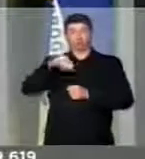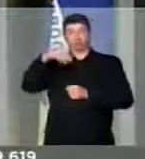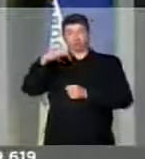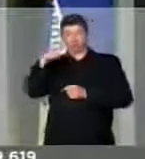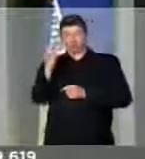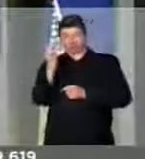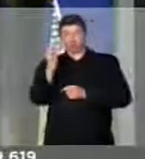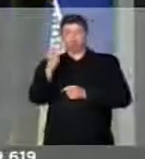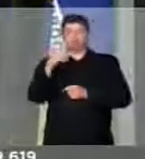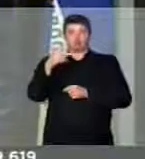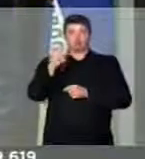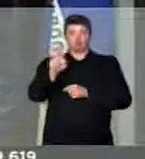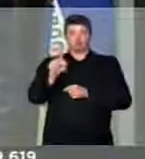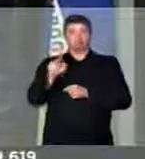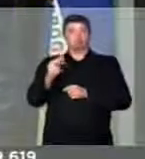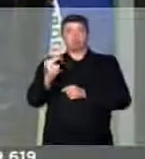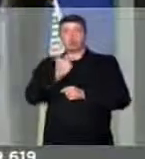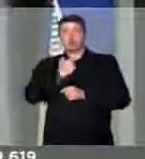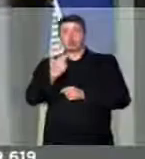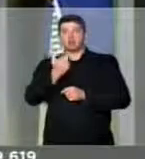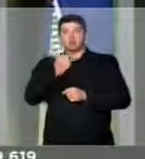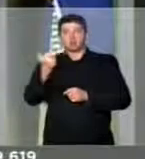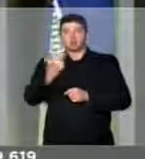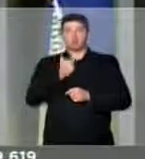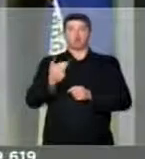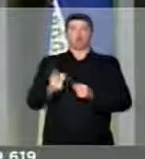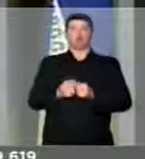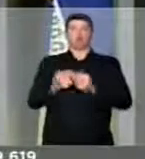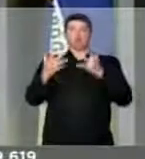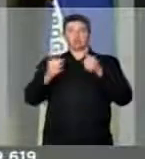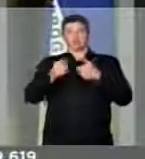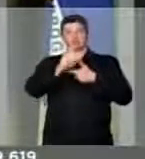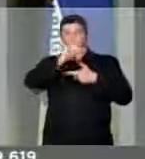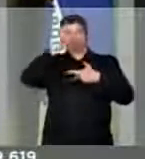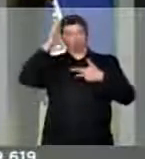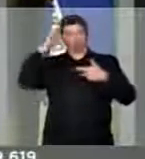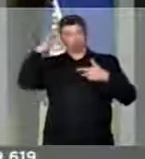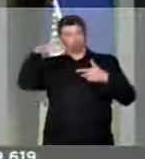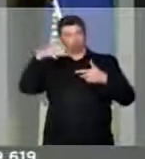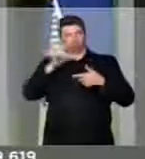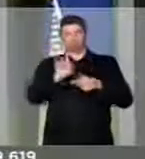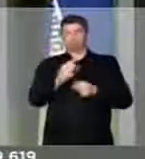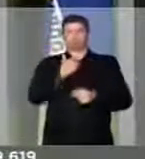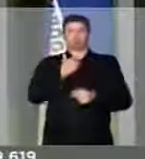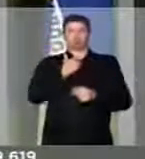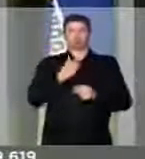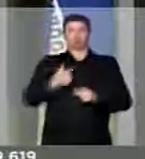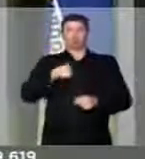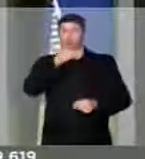deputado Fontana, não pode se submeter ao Executivo. Então eu estou fazendo